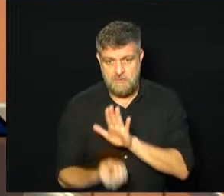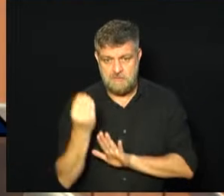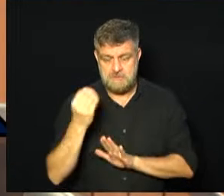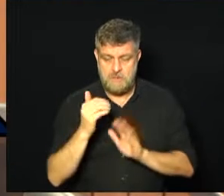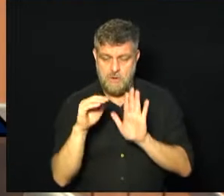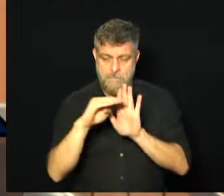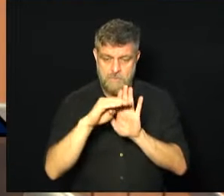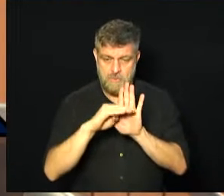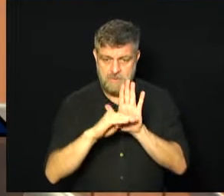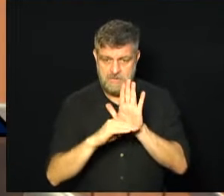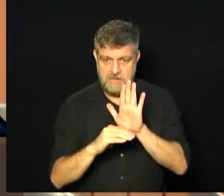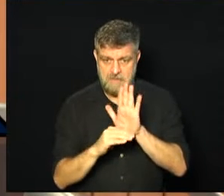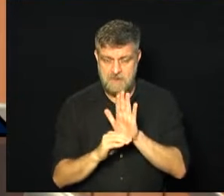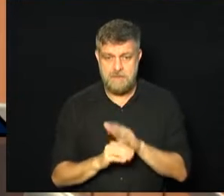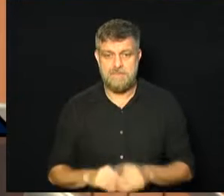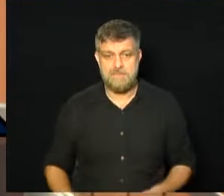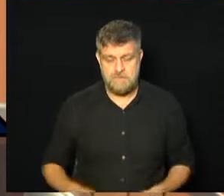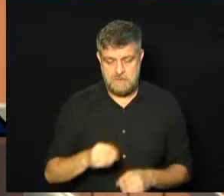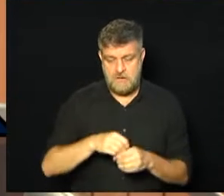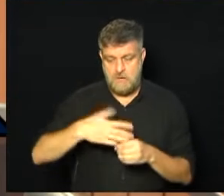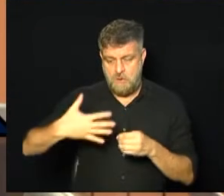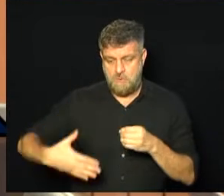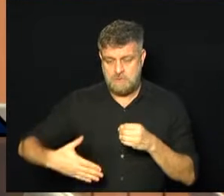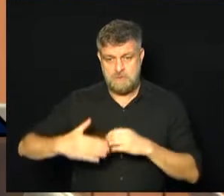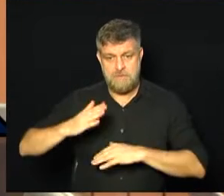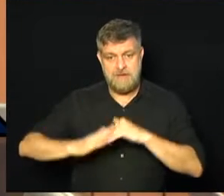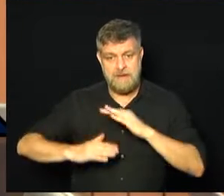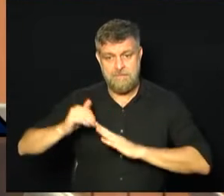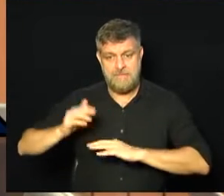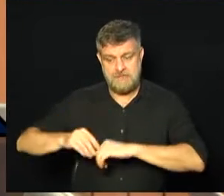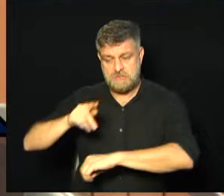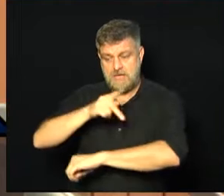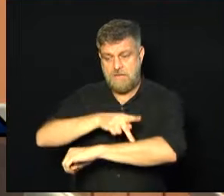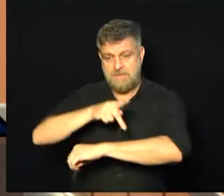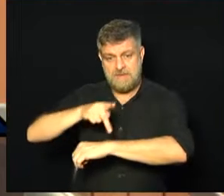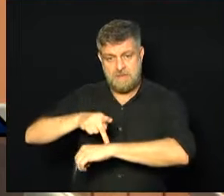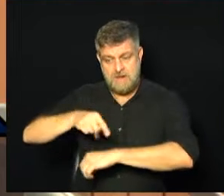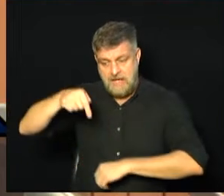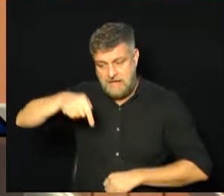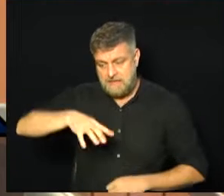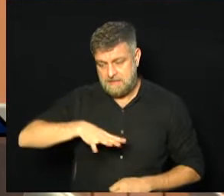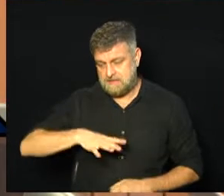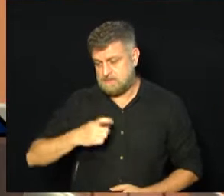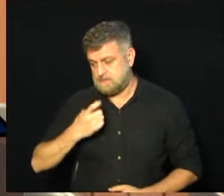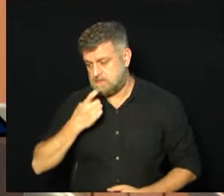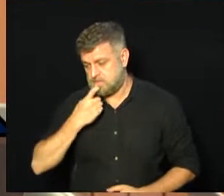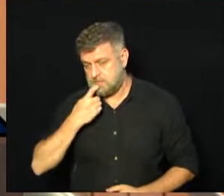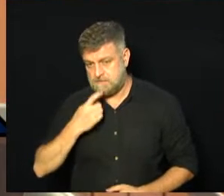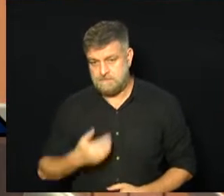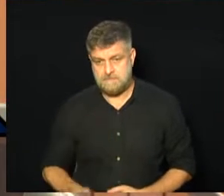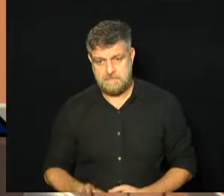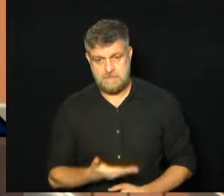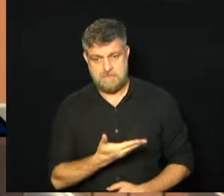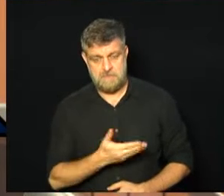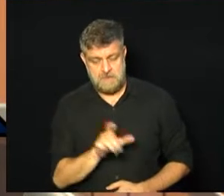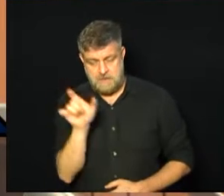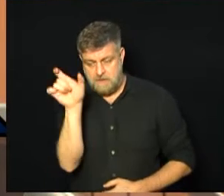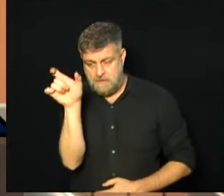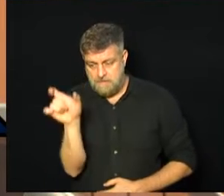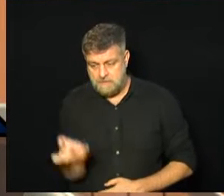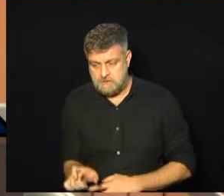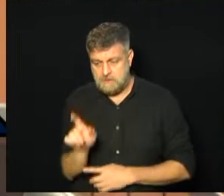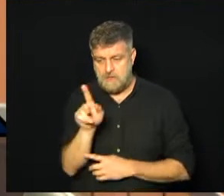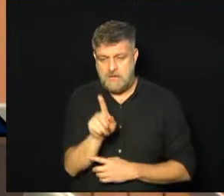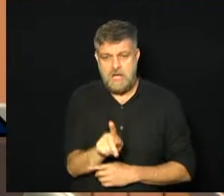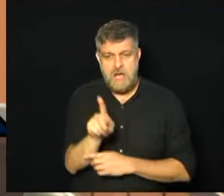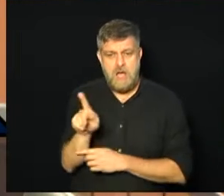as práticas pedagógicas municipais. Então, veja, é um professor,